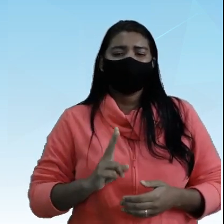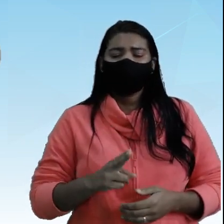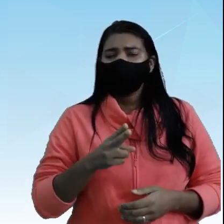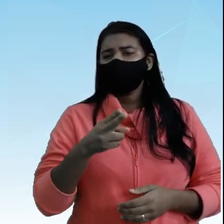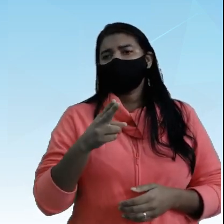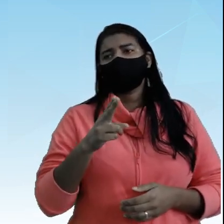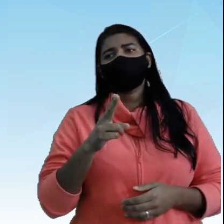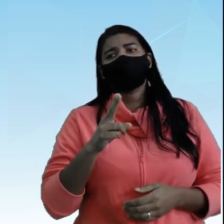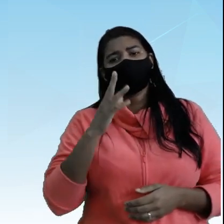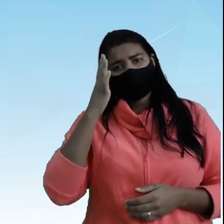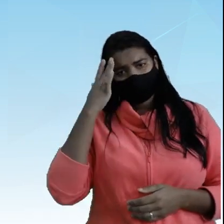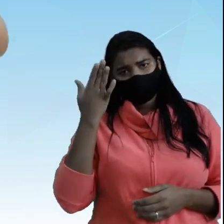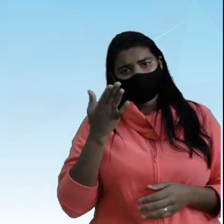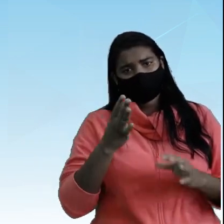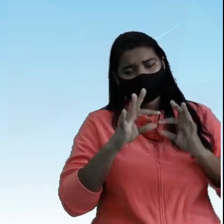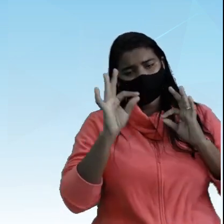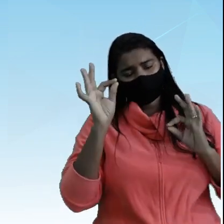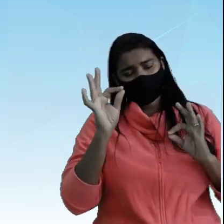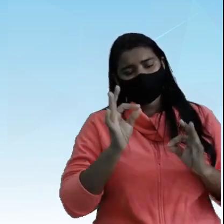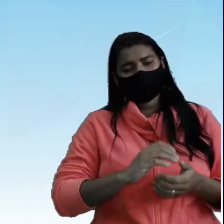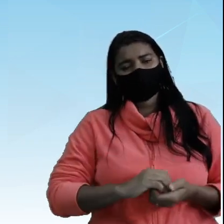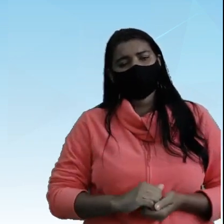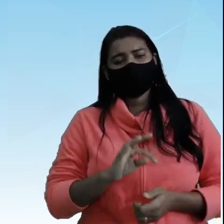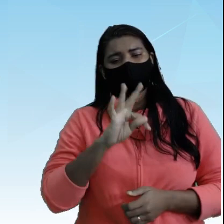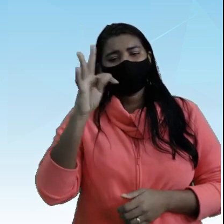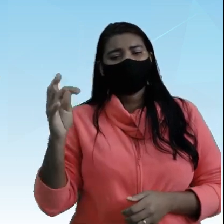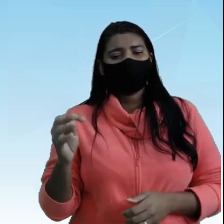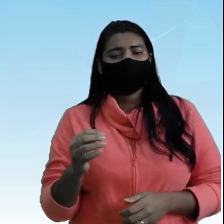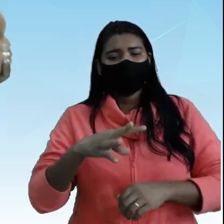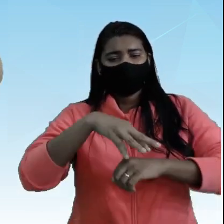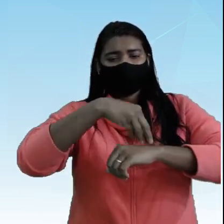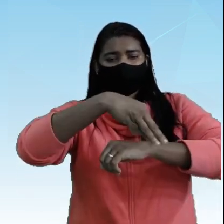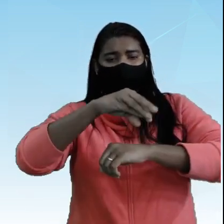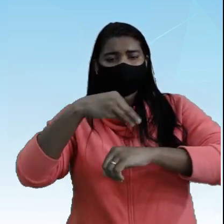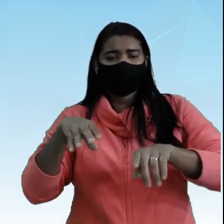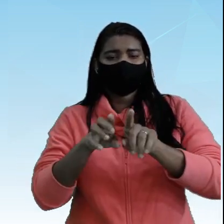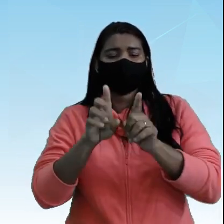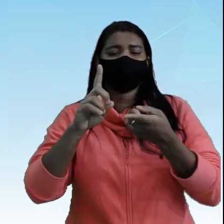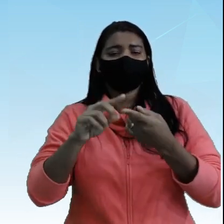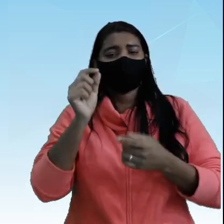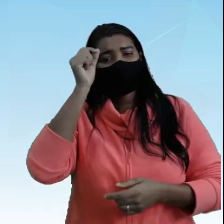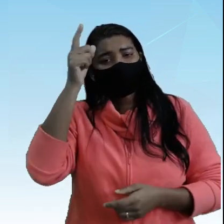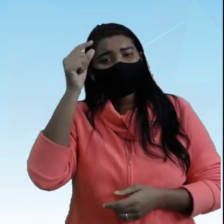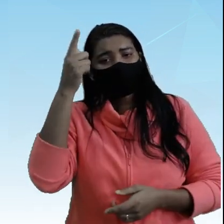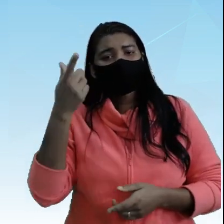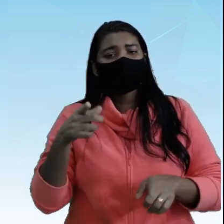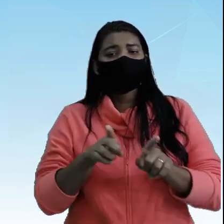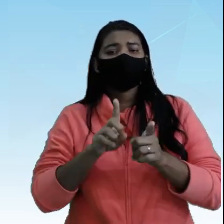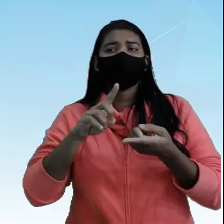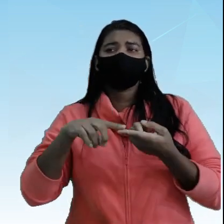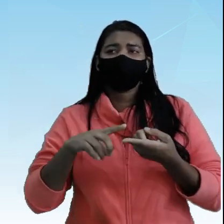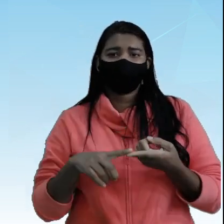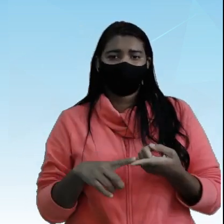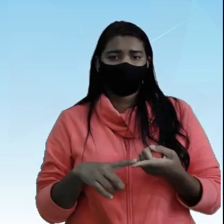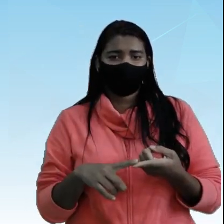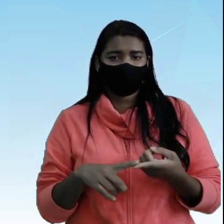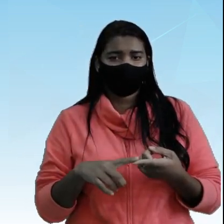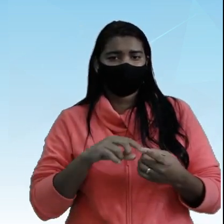para gol. Então, tudo isso transmite uma ideia, certo? Tudo isso é